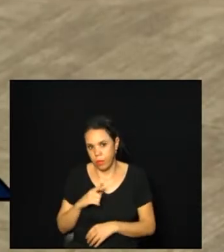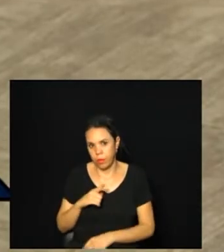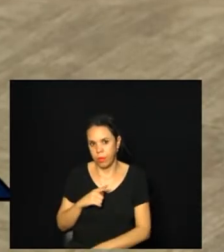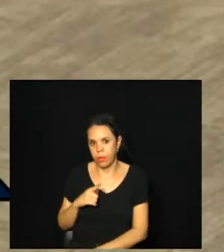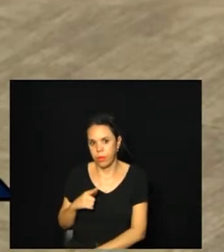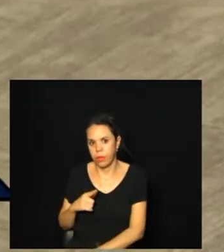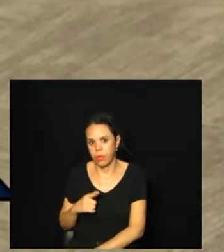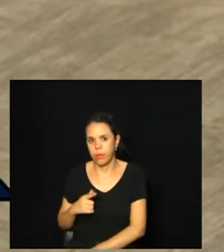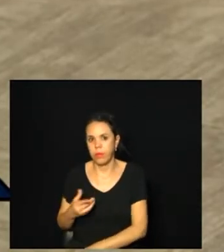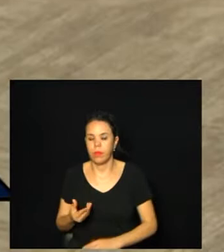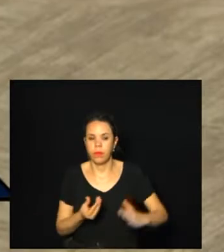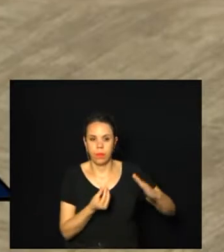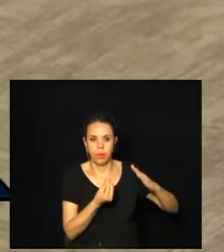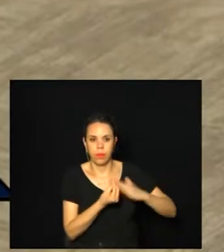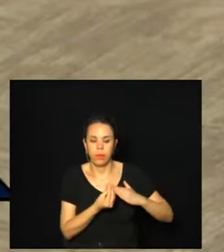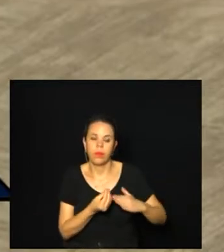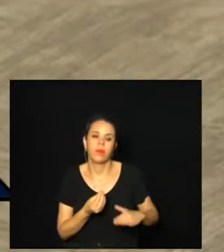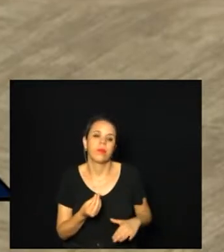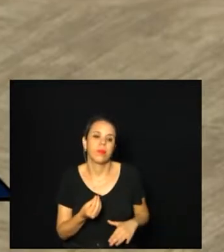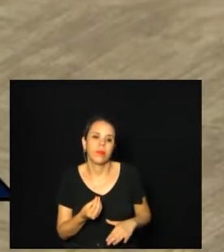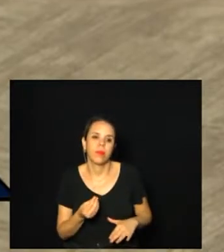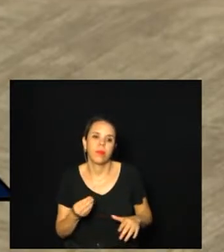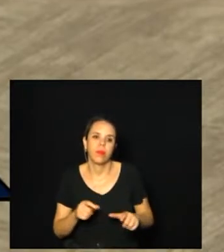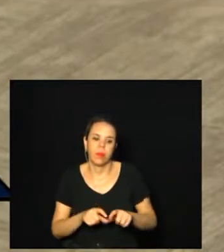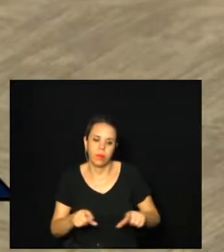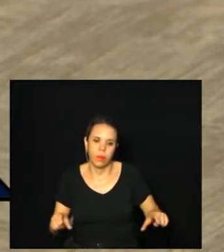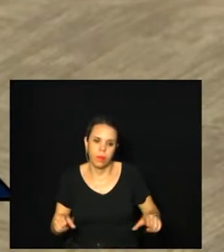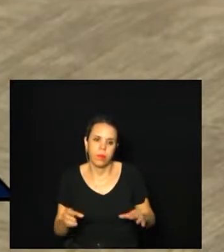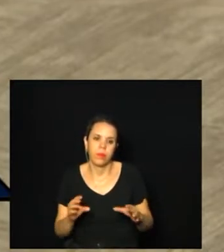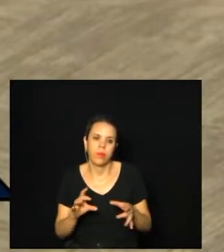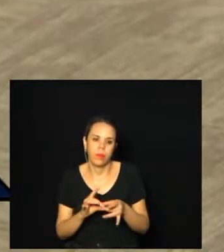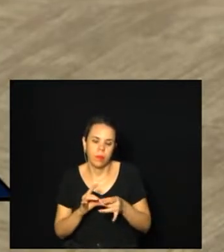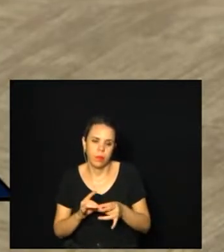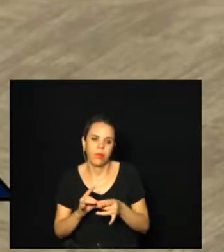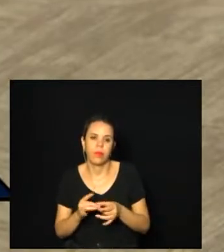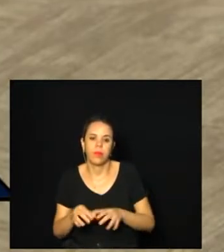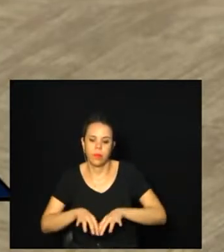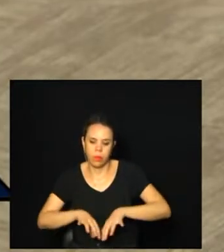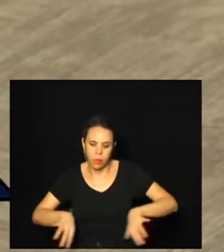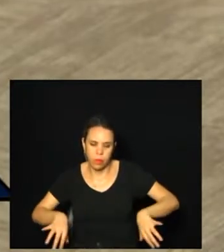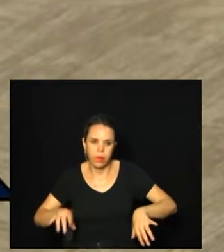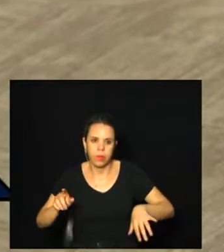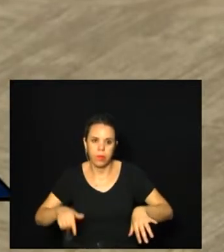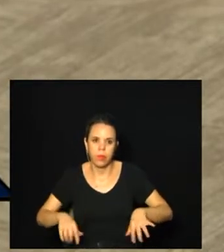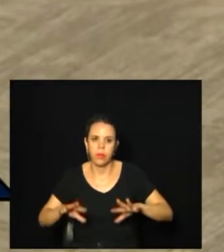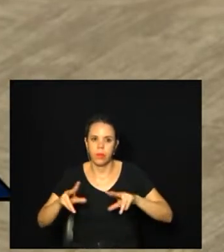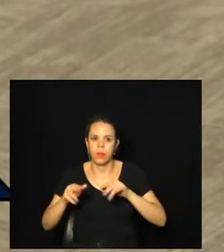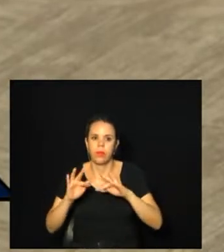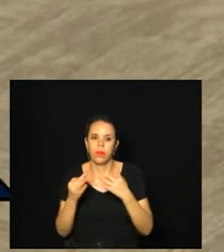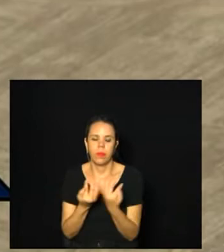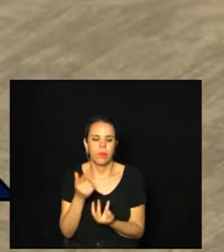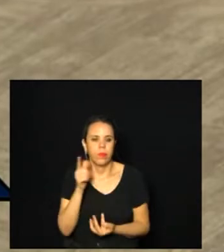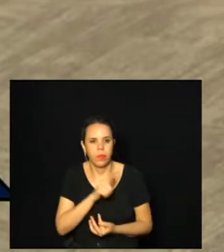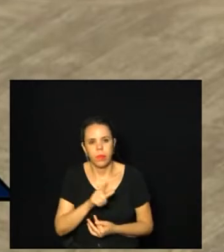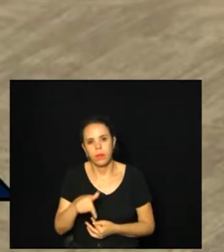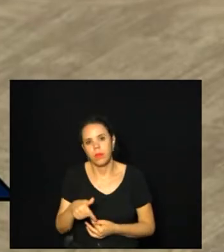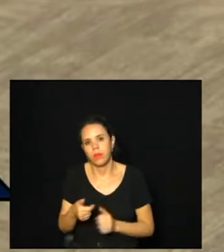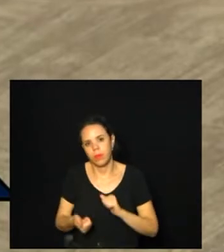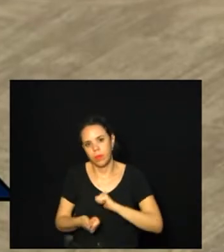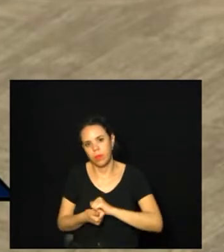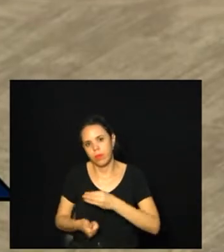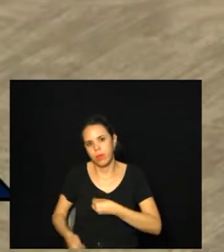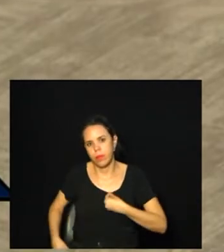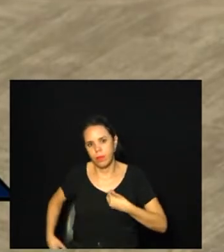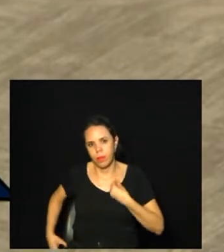da Sanasa, que a Sanasa lá são cavaletes comunitários, a gente quer individualizar para todas as famílias, para eles terem uma qualidade de